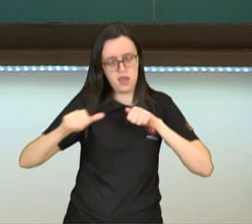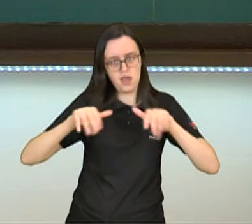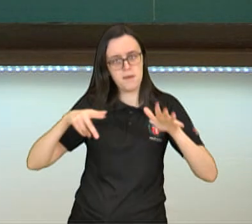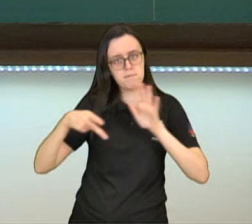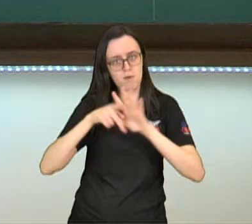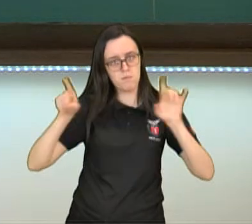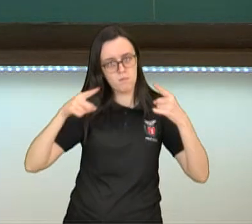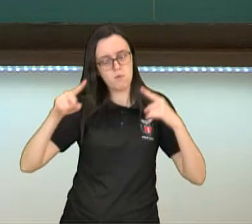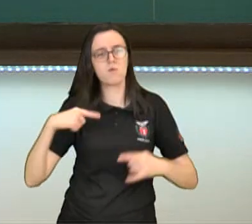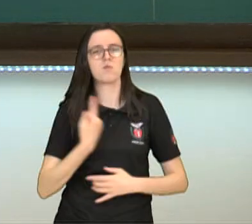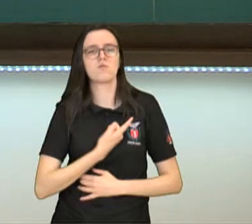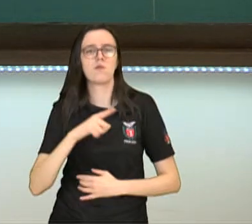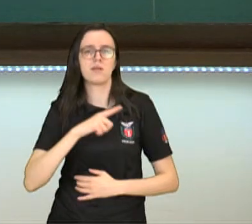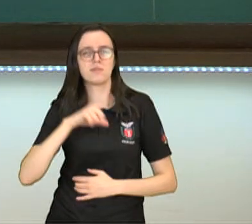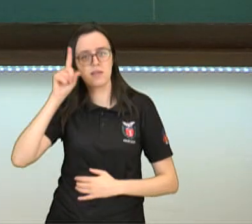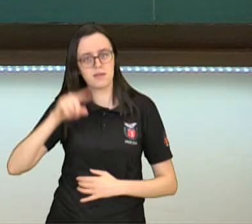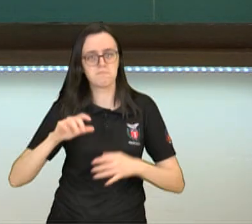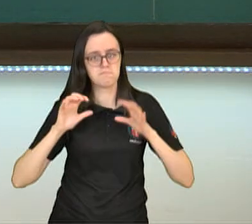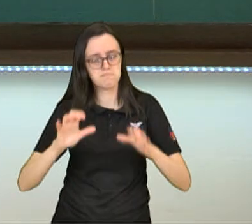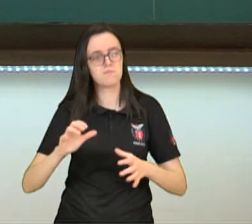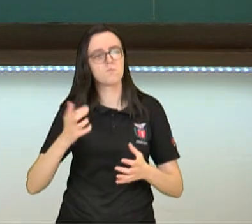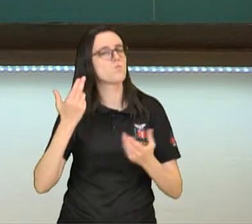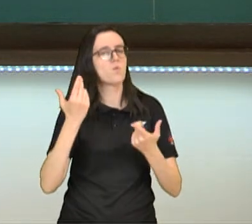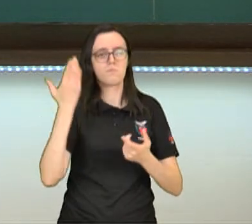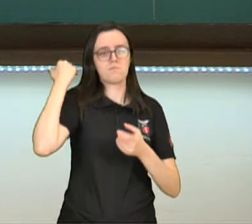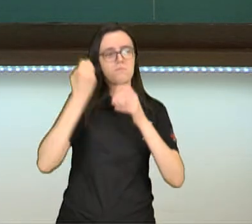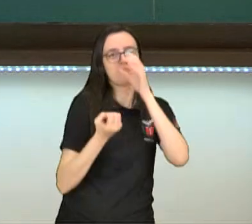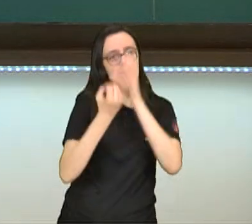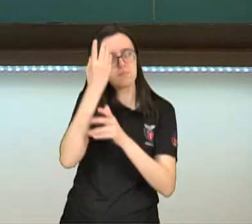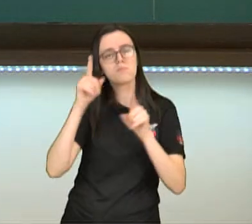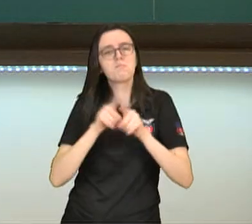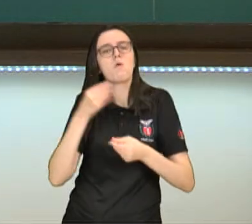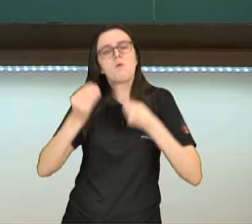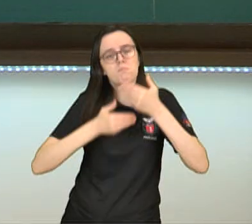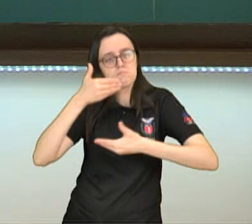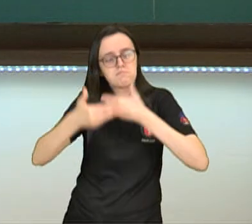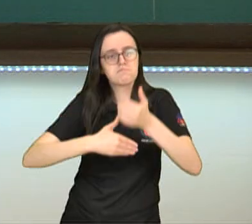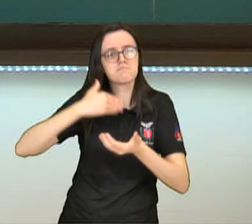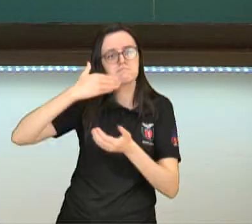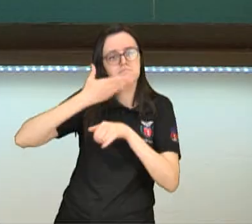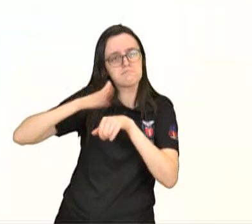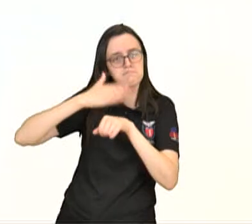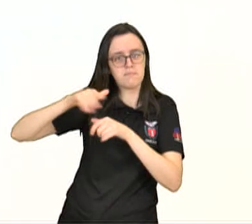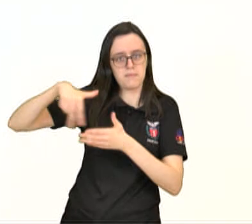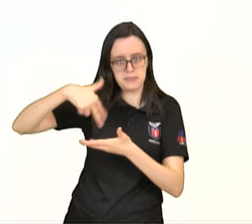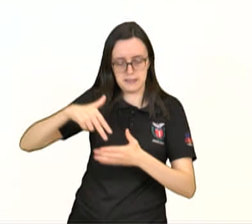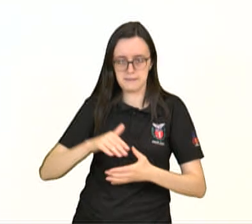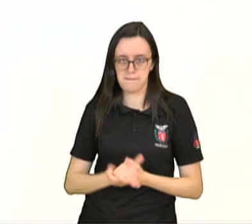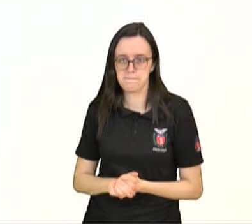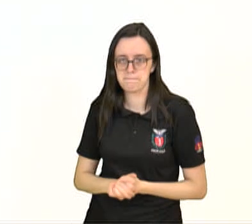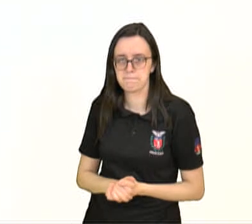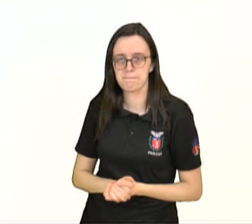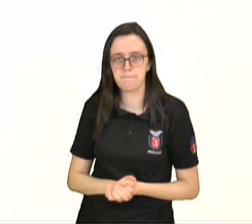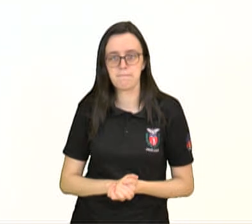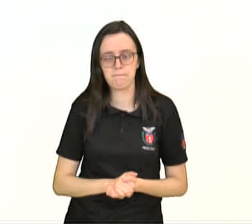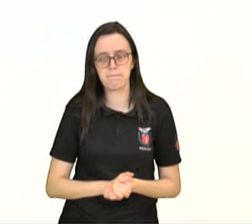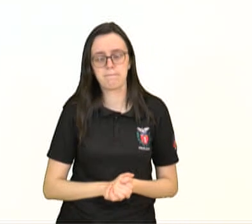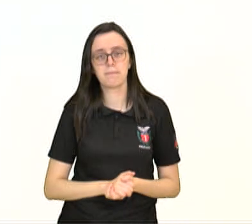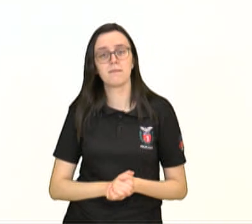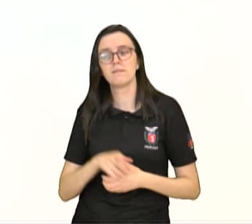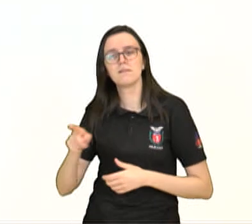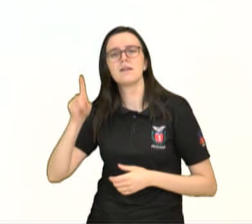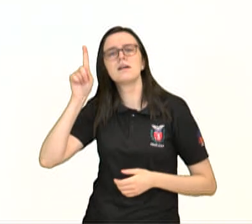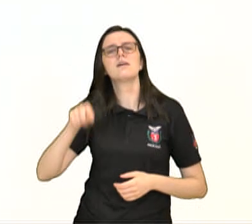musicais, nós temos então a bachata, como ela foi criada e como ela foi coreografada. Ela costuma ser